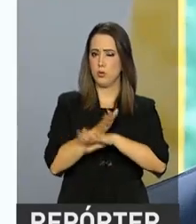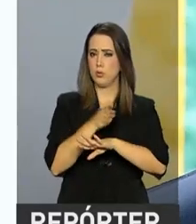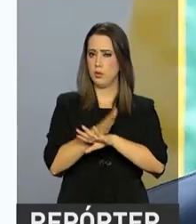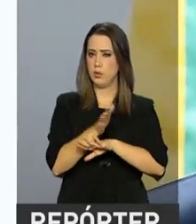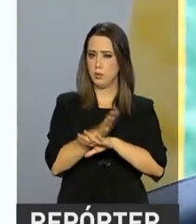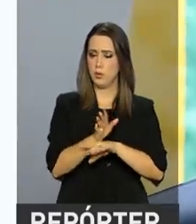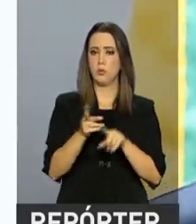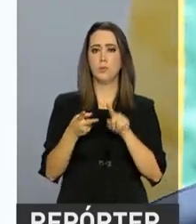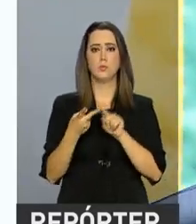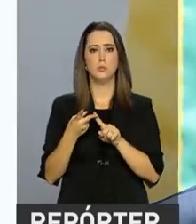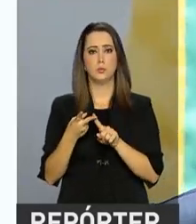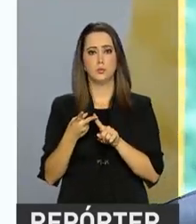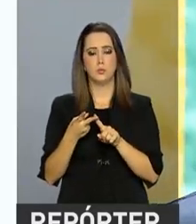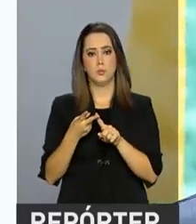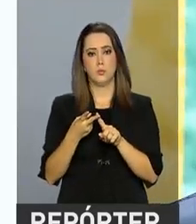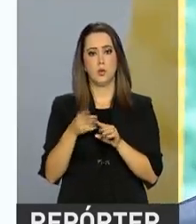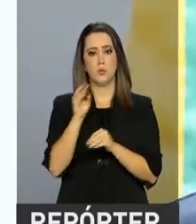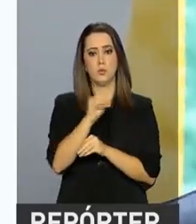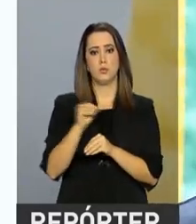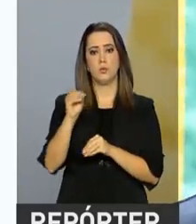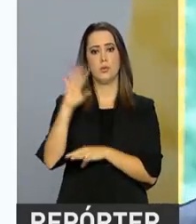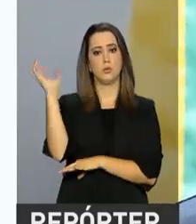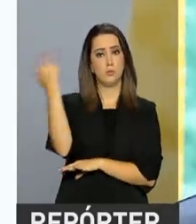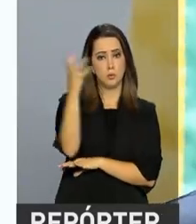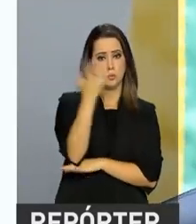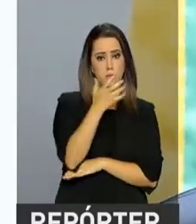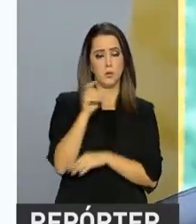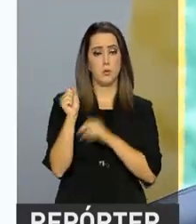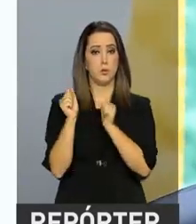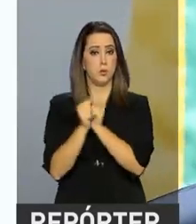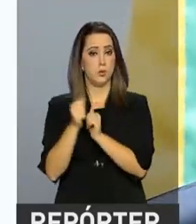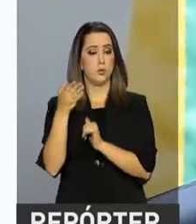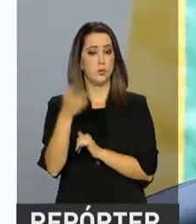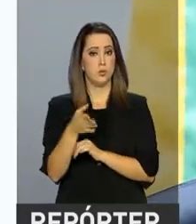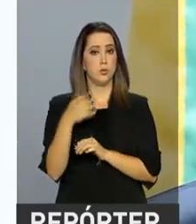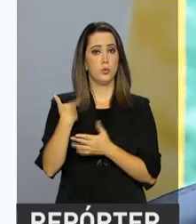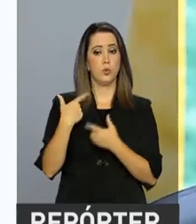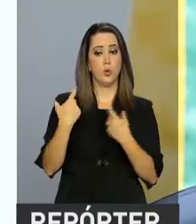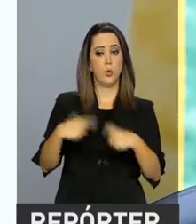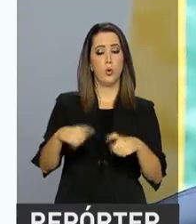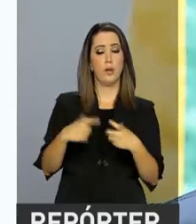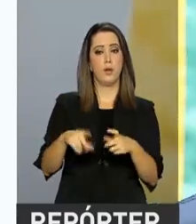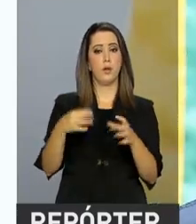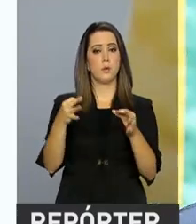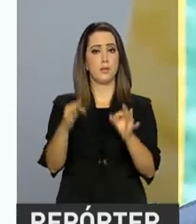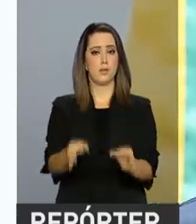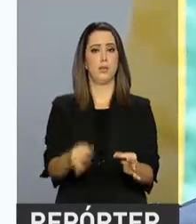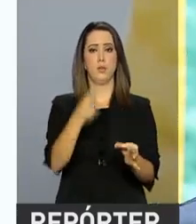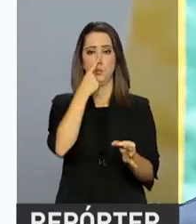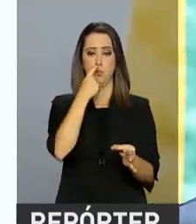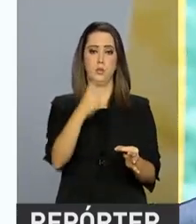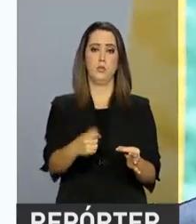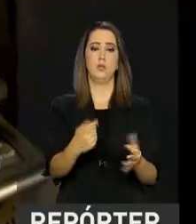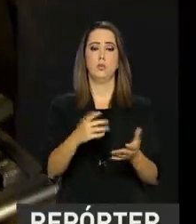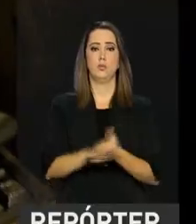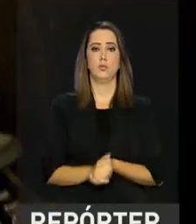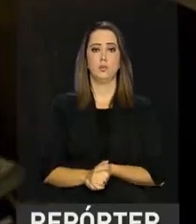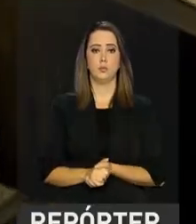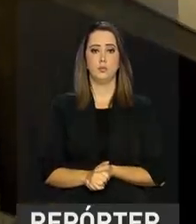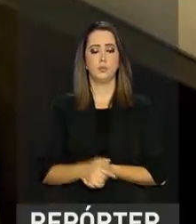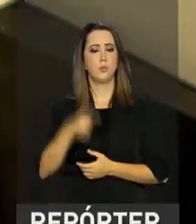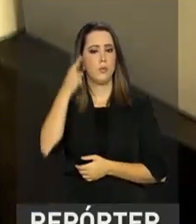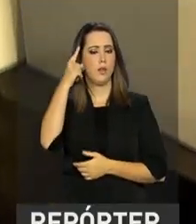ea outra de preservação do meio ambiente com relação à destinação dos resíduos eletrônicos a